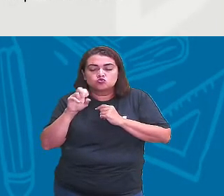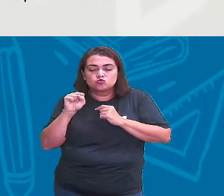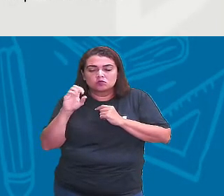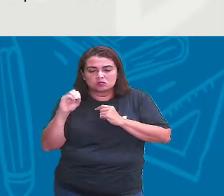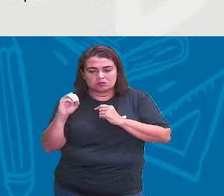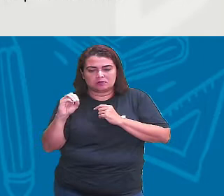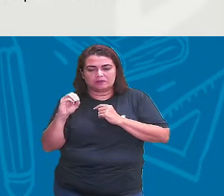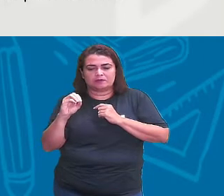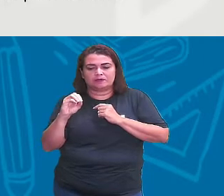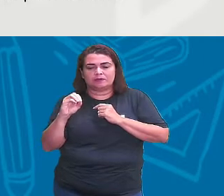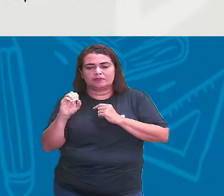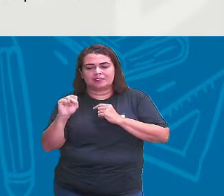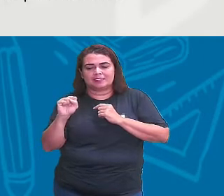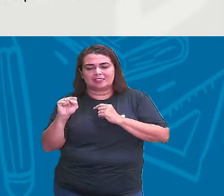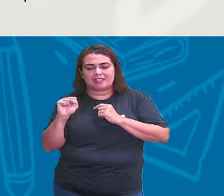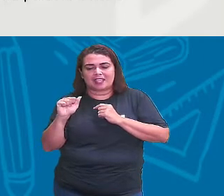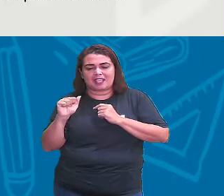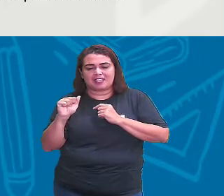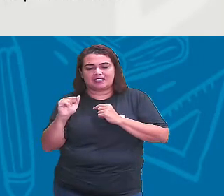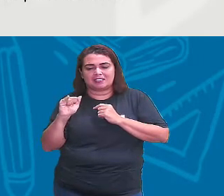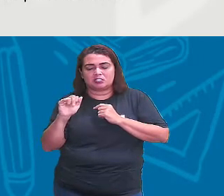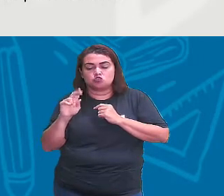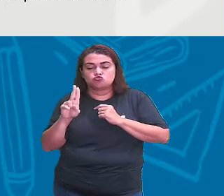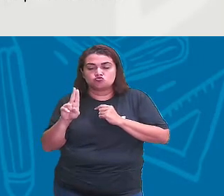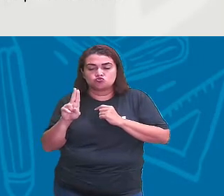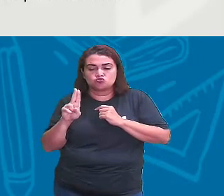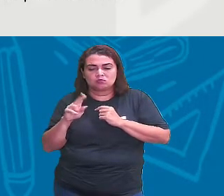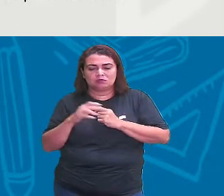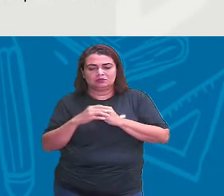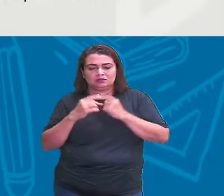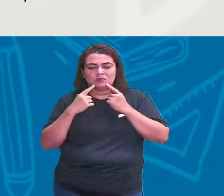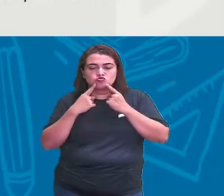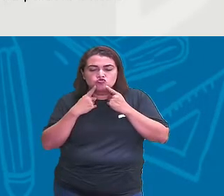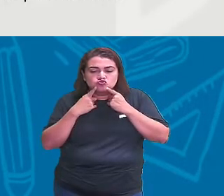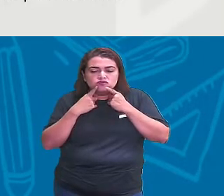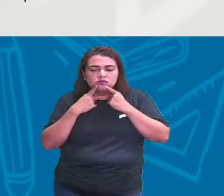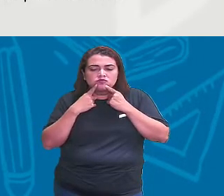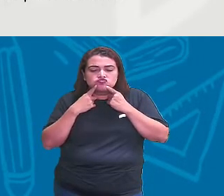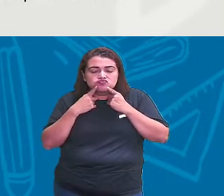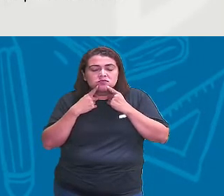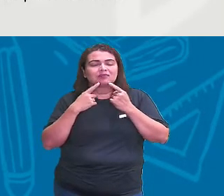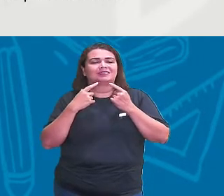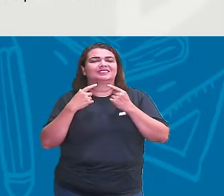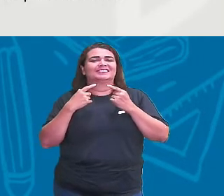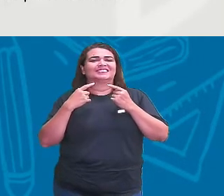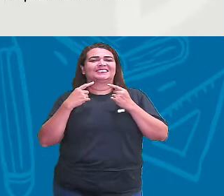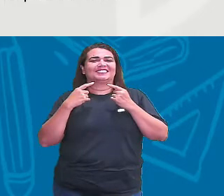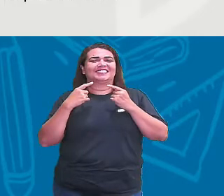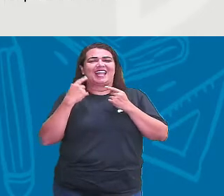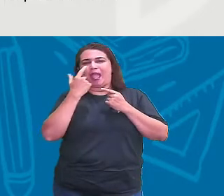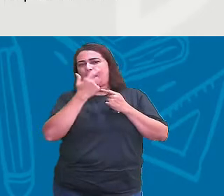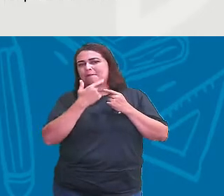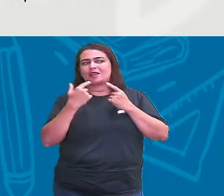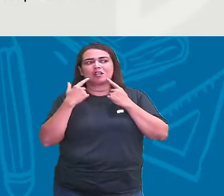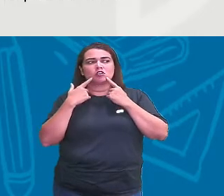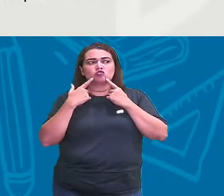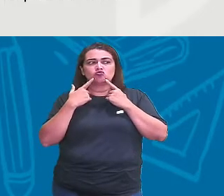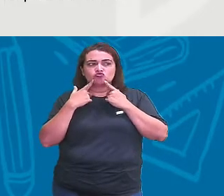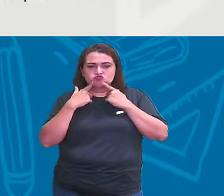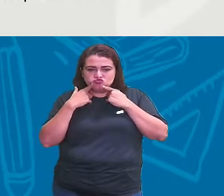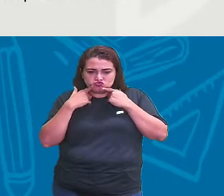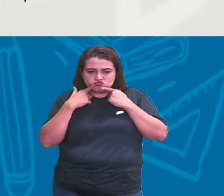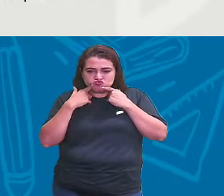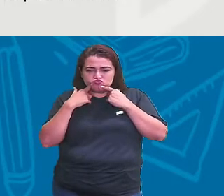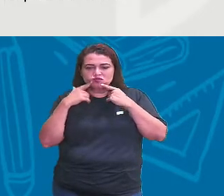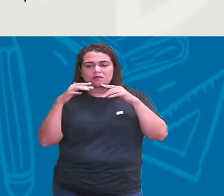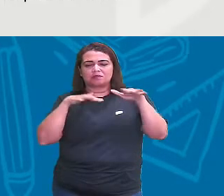Saiu. Por quê? Para eu dizer, para eu pronunciar a letra U, eu tenho que fazer, ó, esse movimento